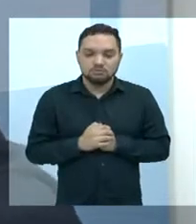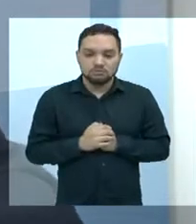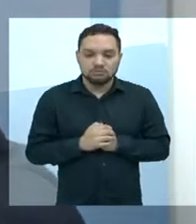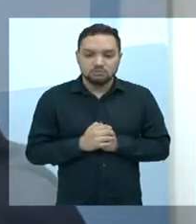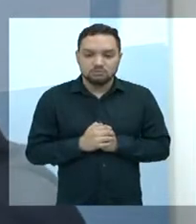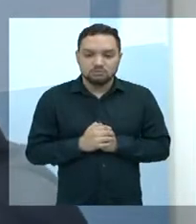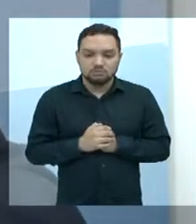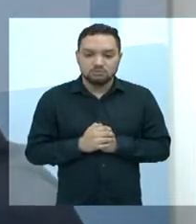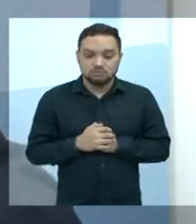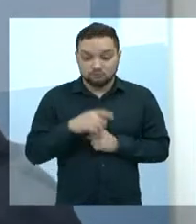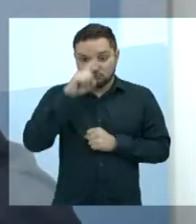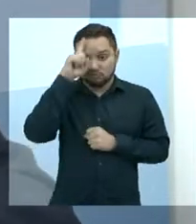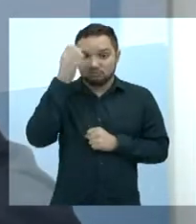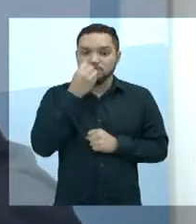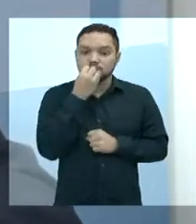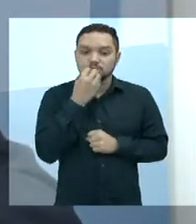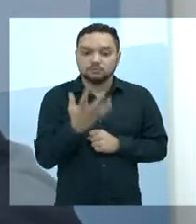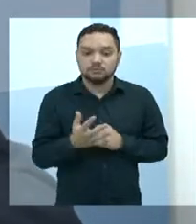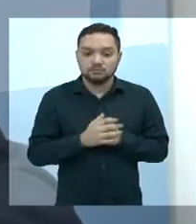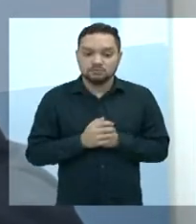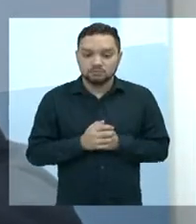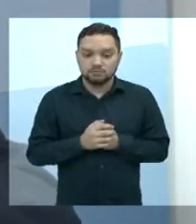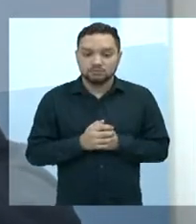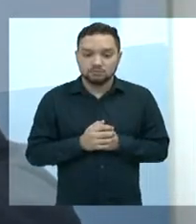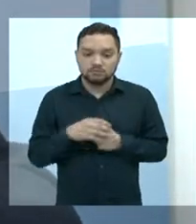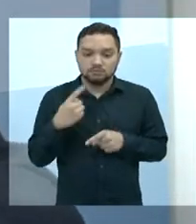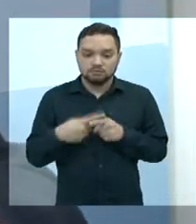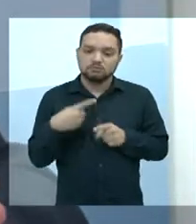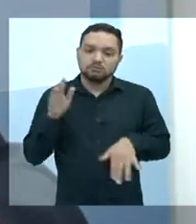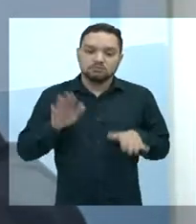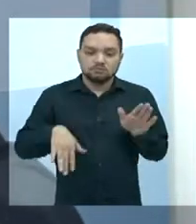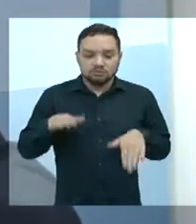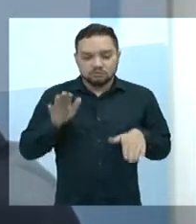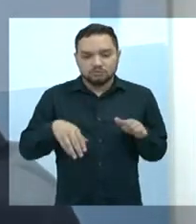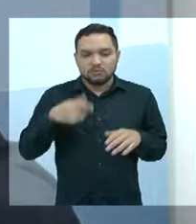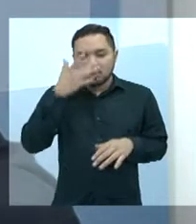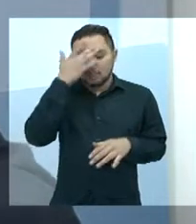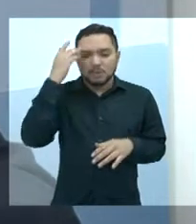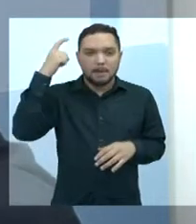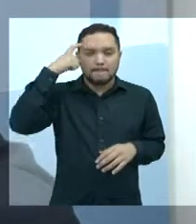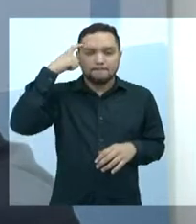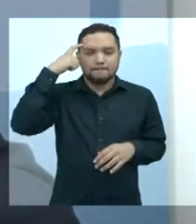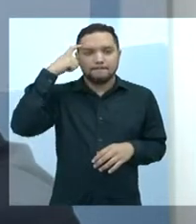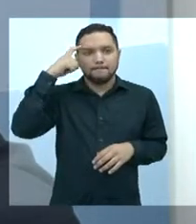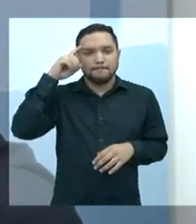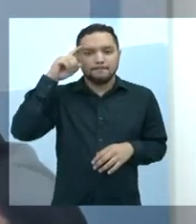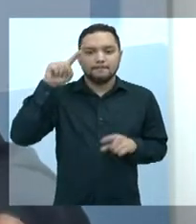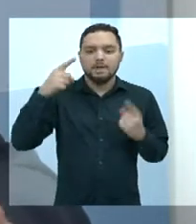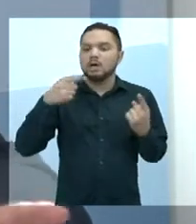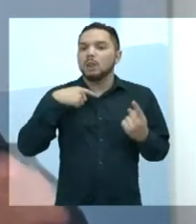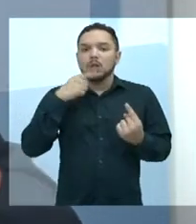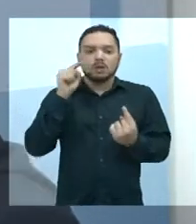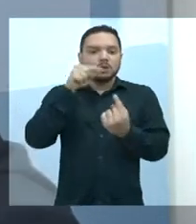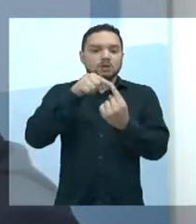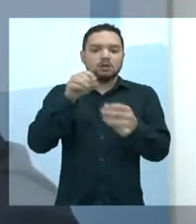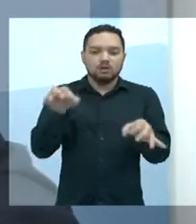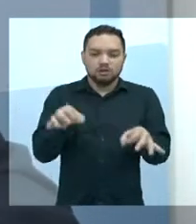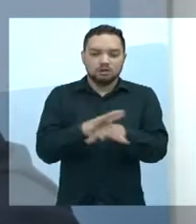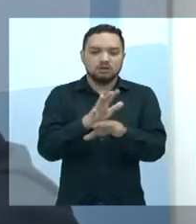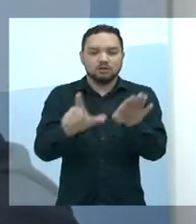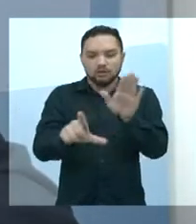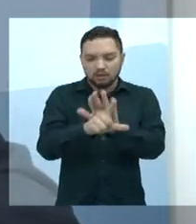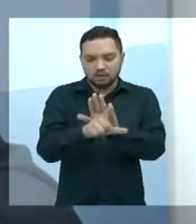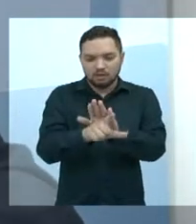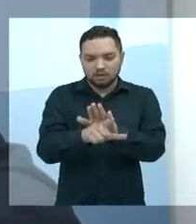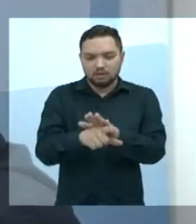e a ideia boa de chegar realmente, porque às vezes você tem uma ideia, mas não consegue chegar ao objetivo, que é finalizar sendo lei.